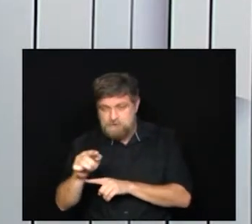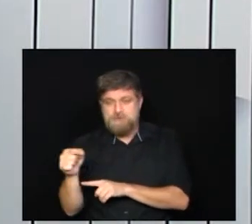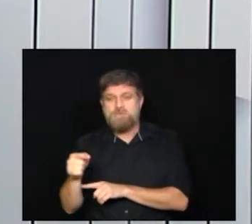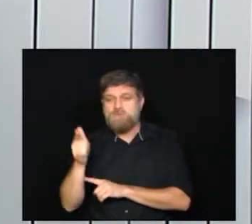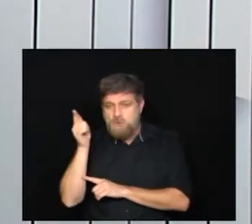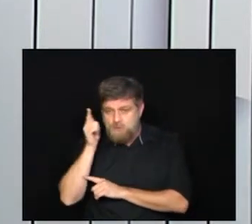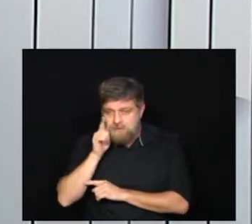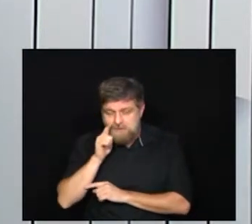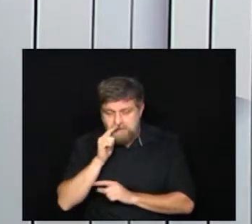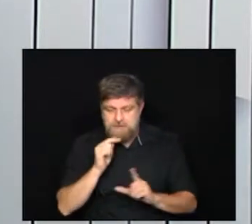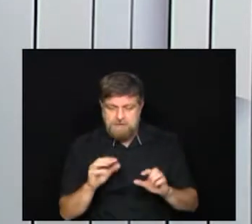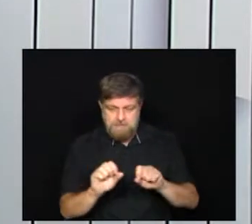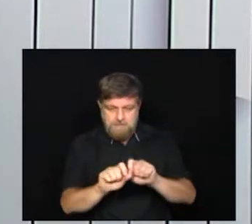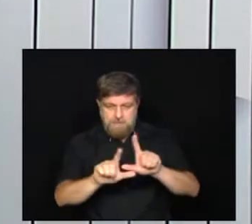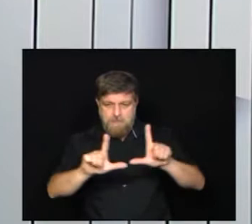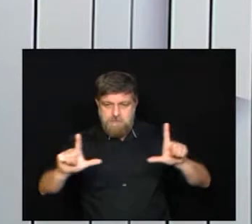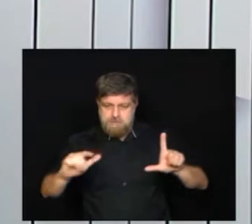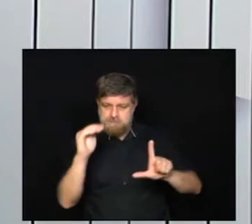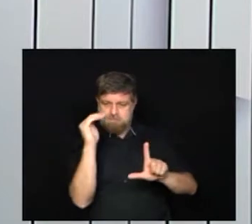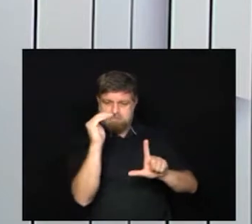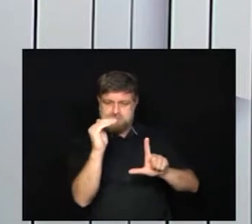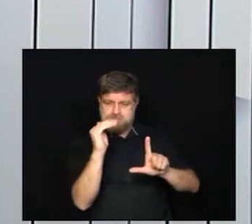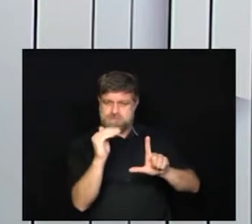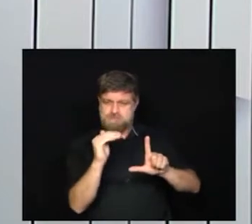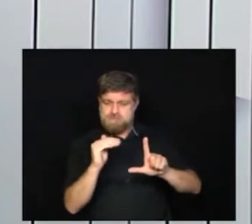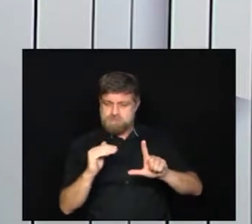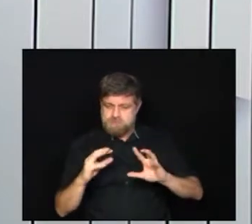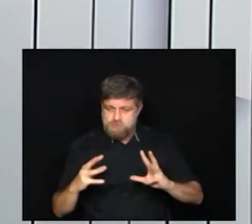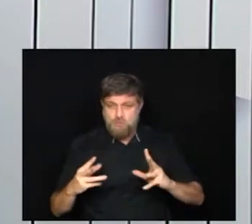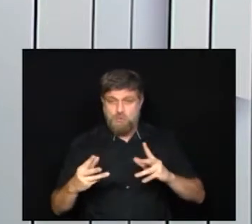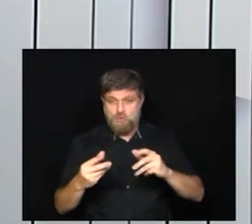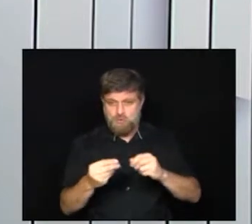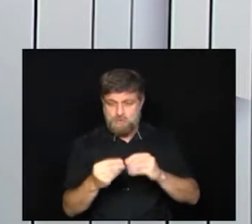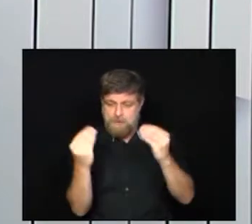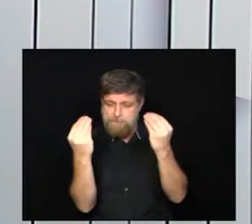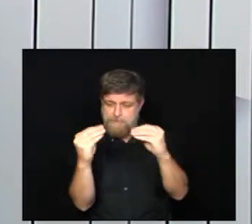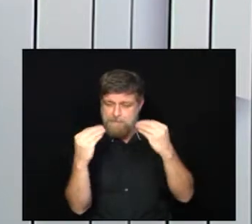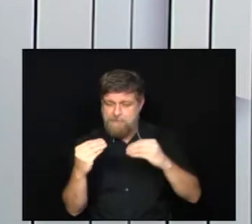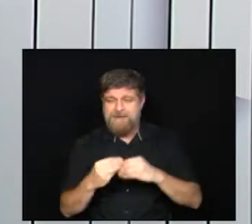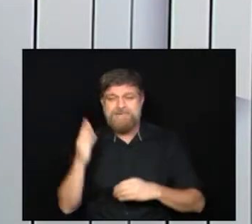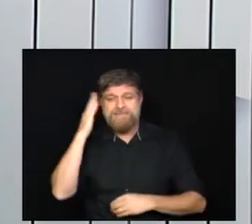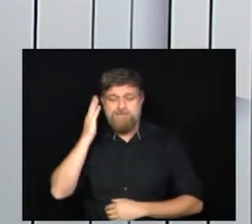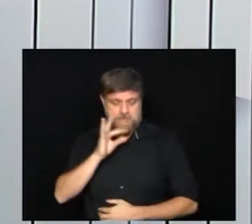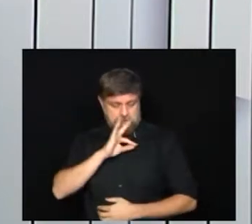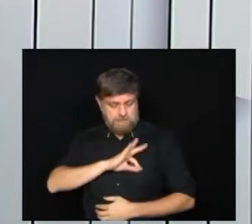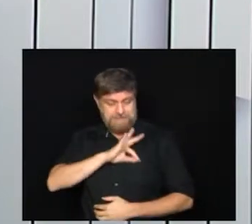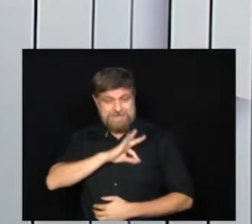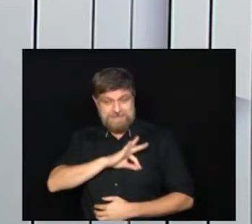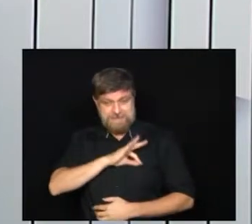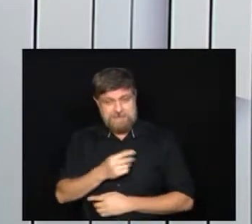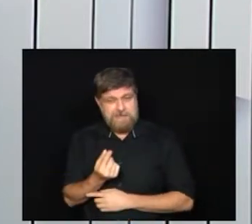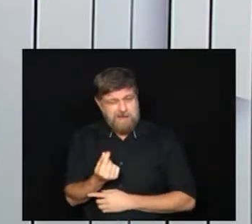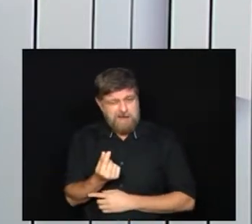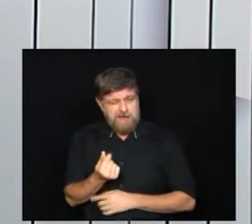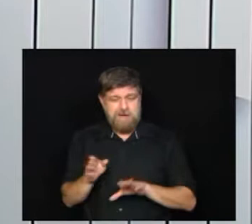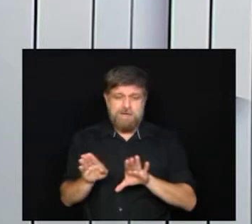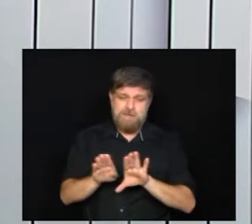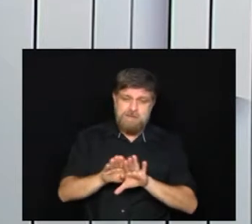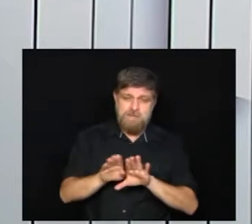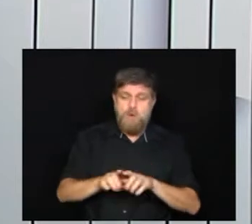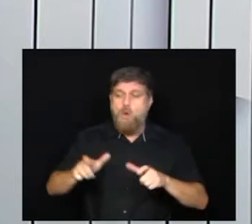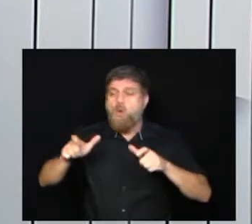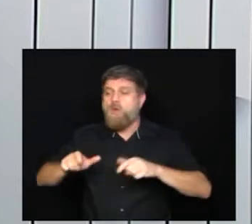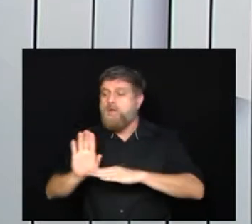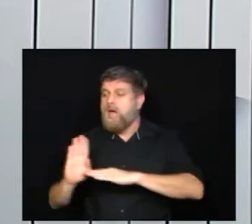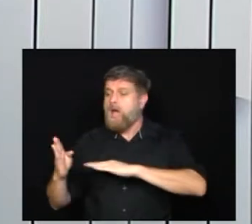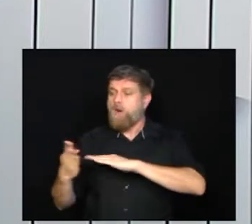cepate.campinas.sp.gov.br, você tem acesso a todas as vagas que estão disponíveis, o salário de cada uma delas, a sede do